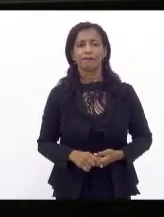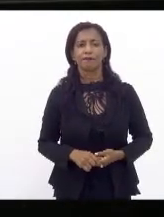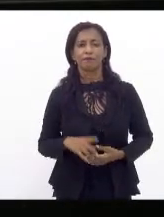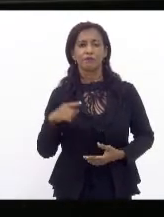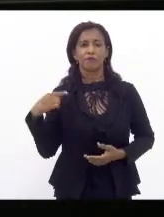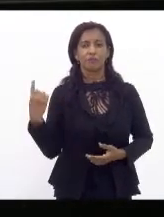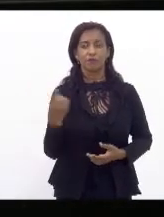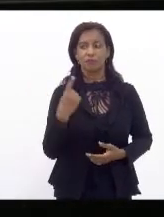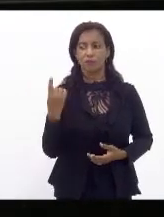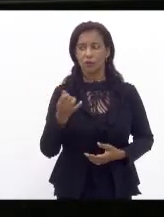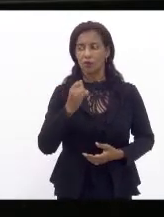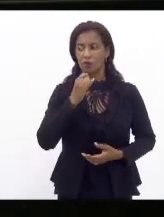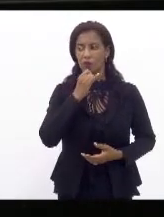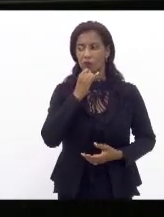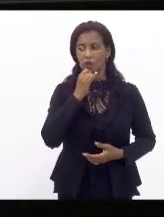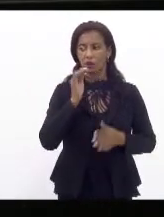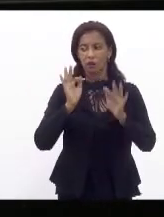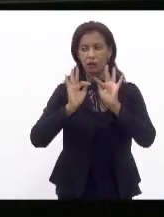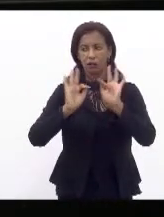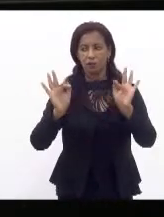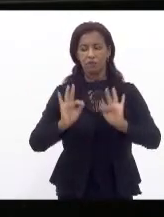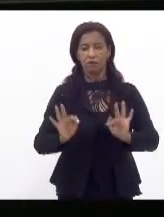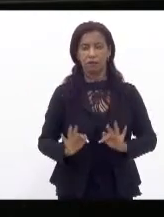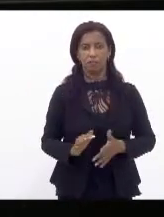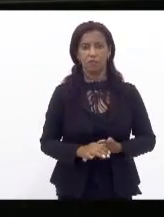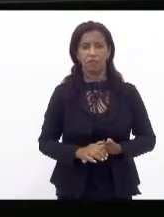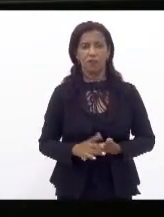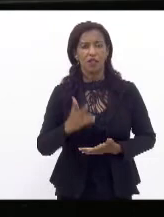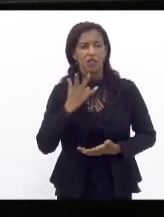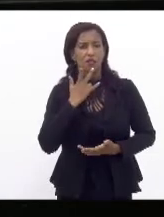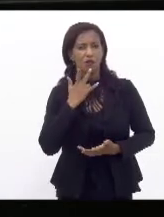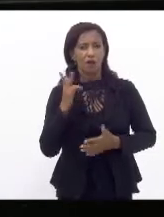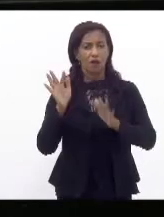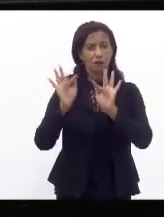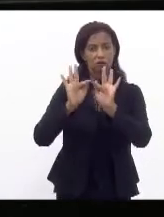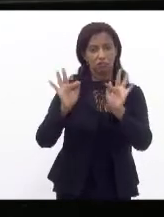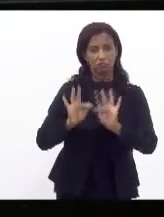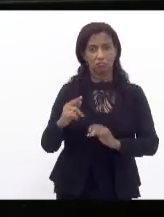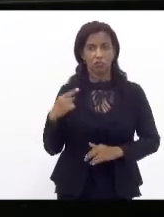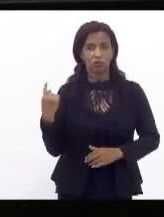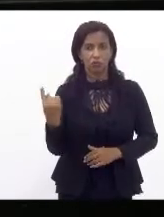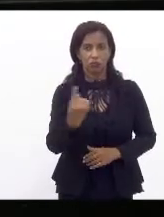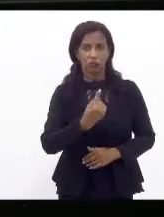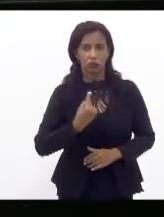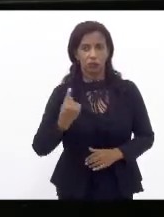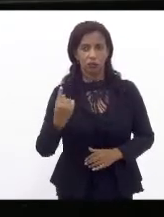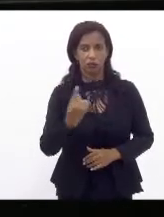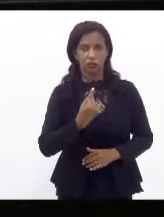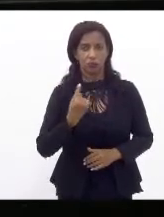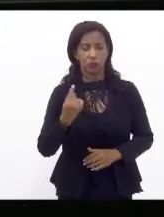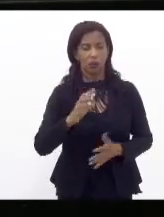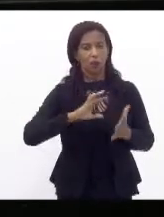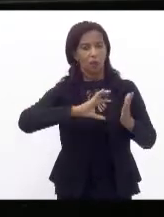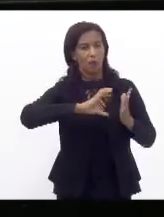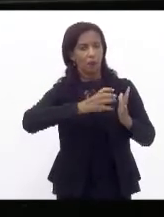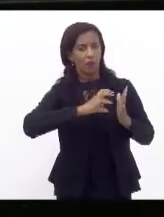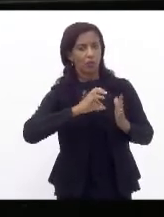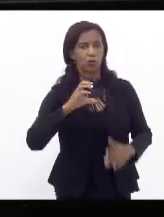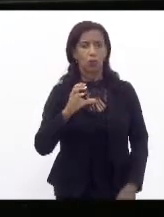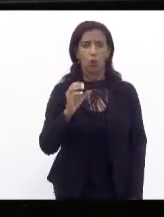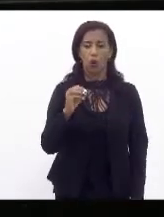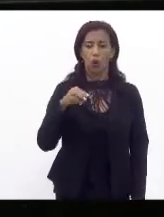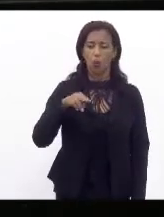nós ficamos muito felizes. E eu falo felizes nós do Partido Comunista do